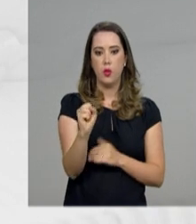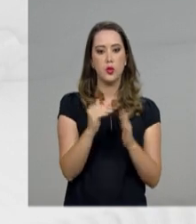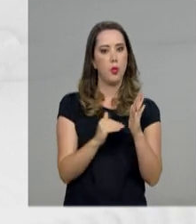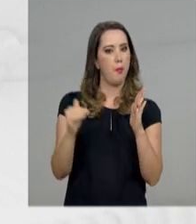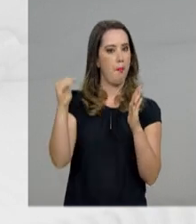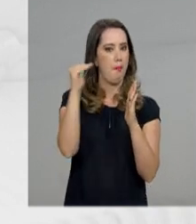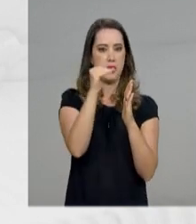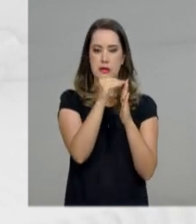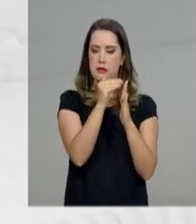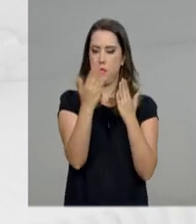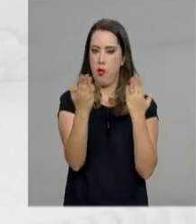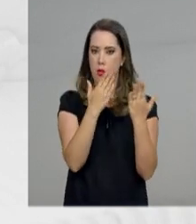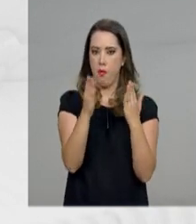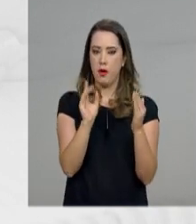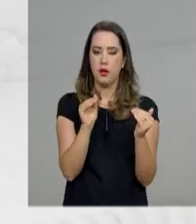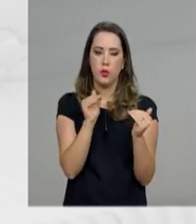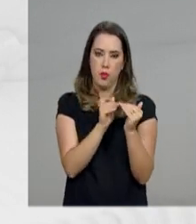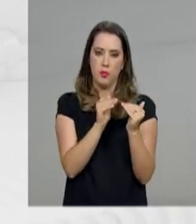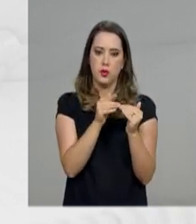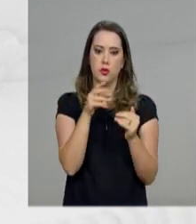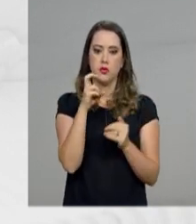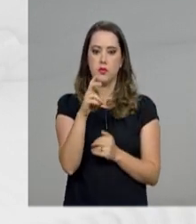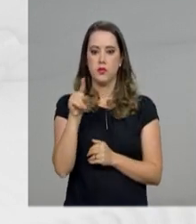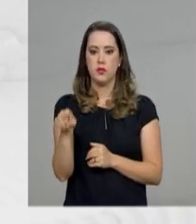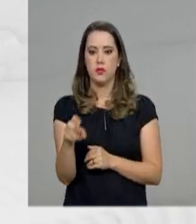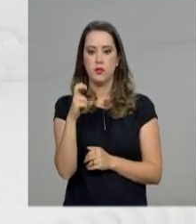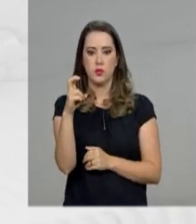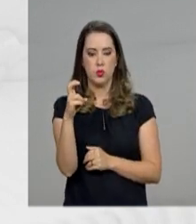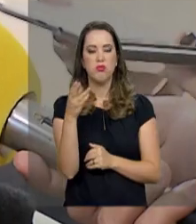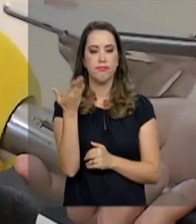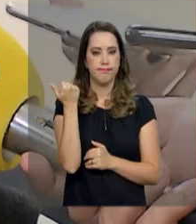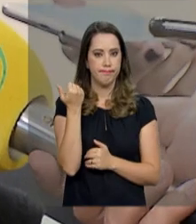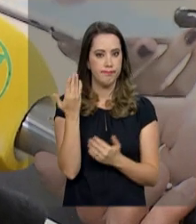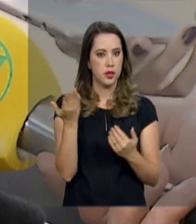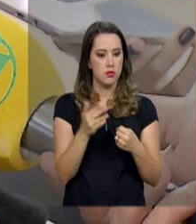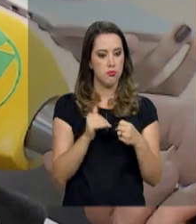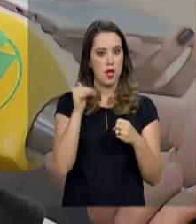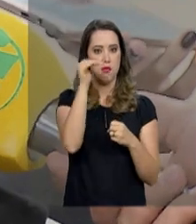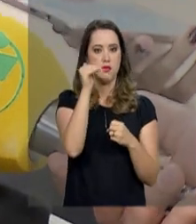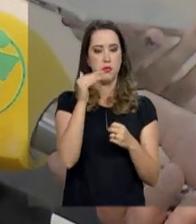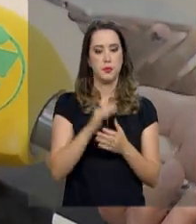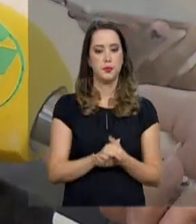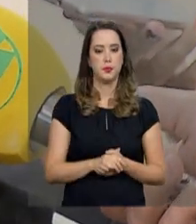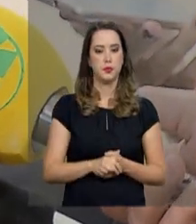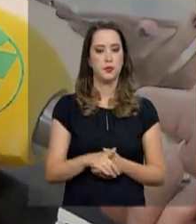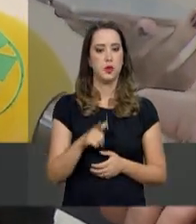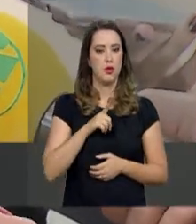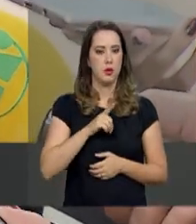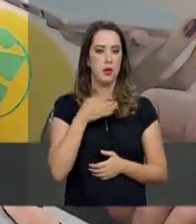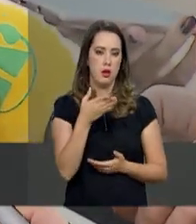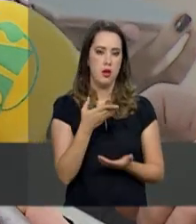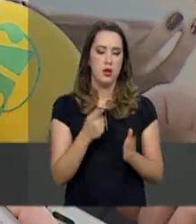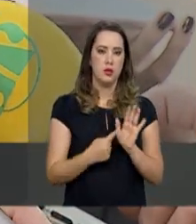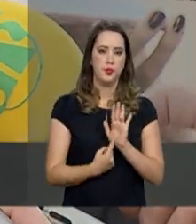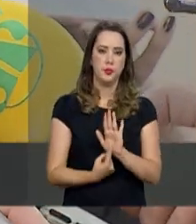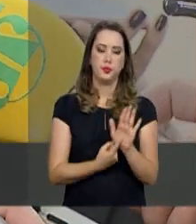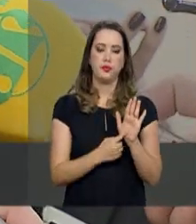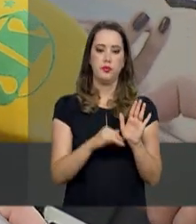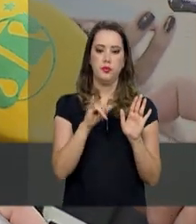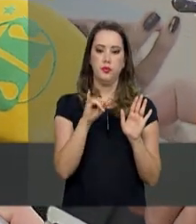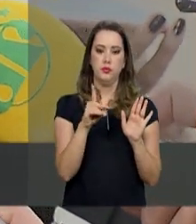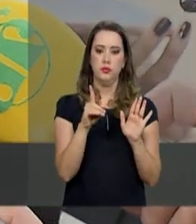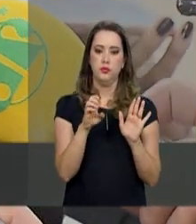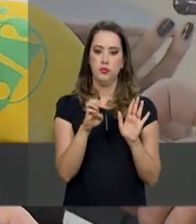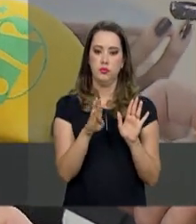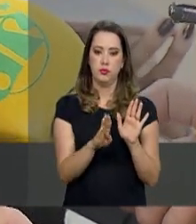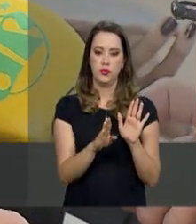meta estabelecida para 2017, que era 5,5. Nós temos um quadro do IDEB de